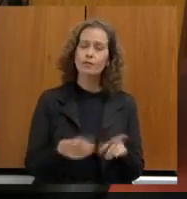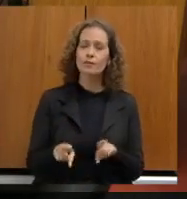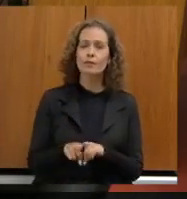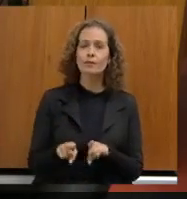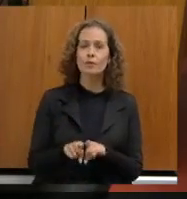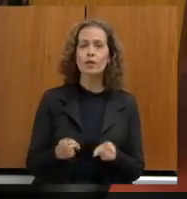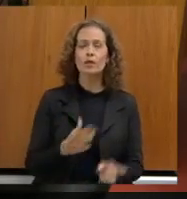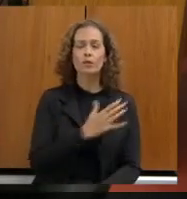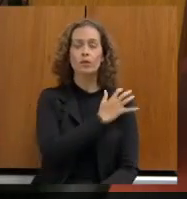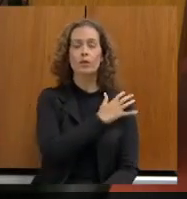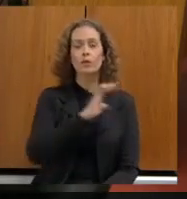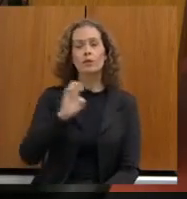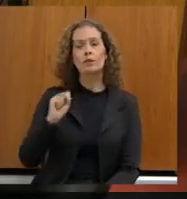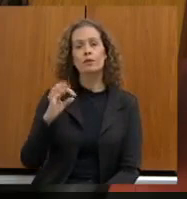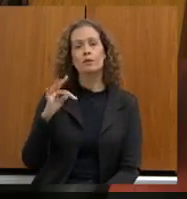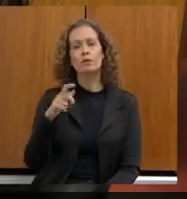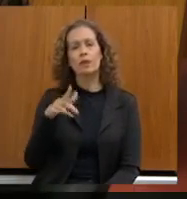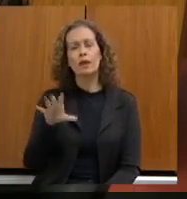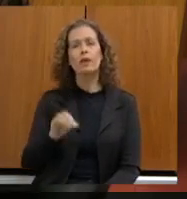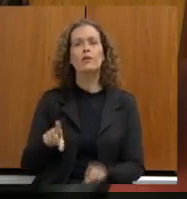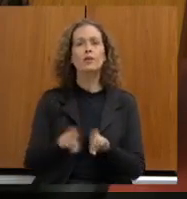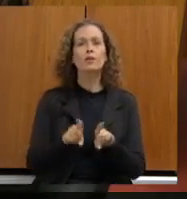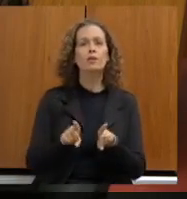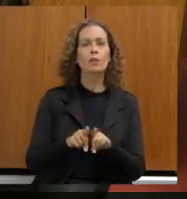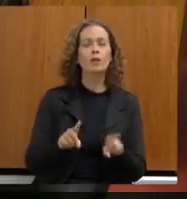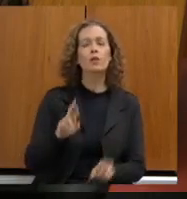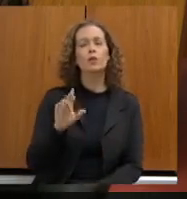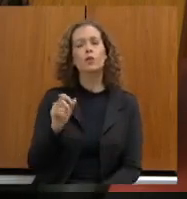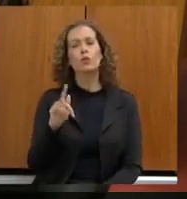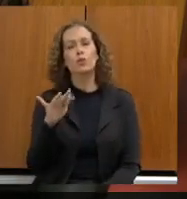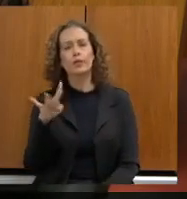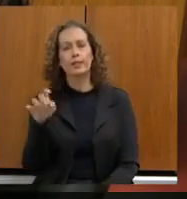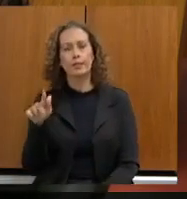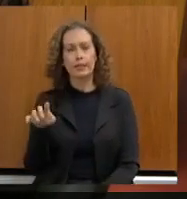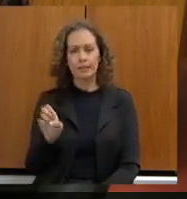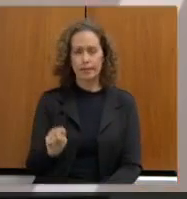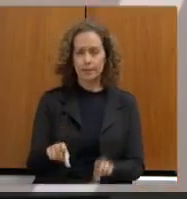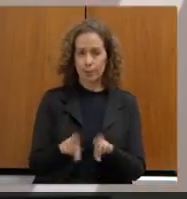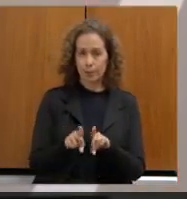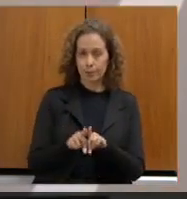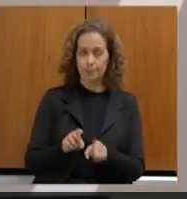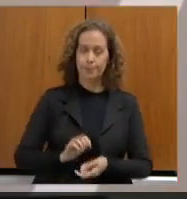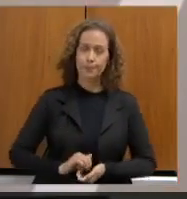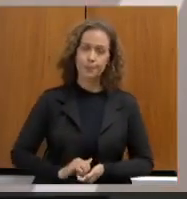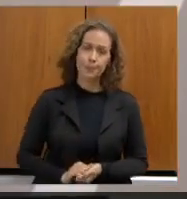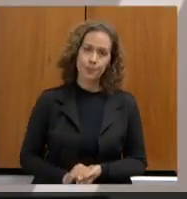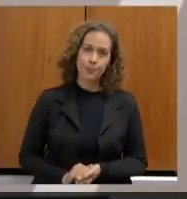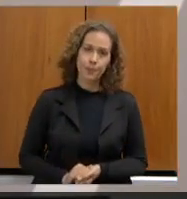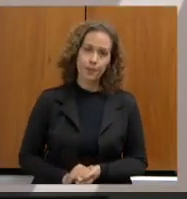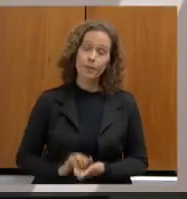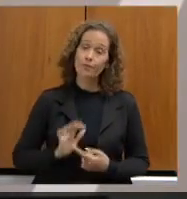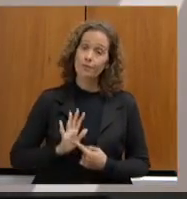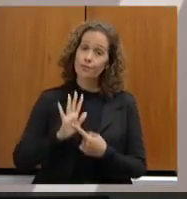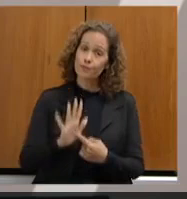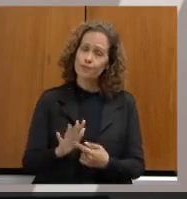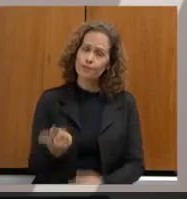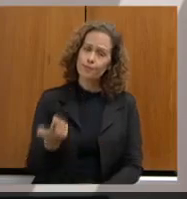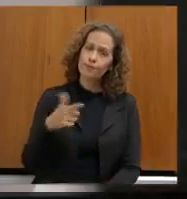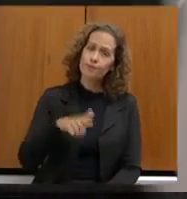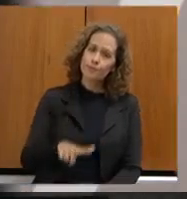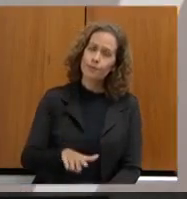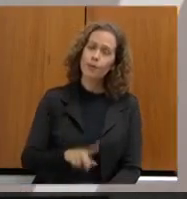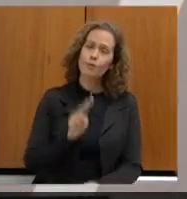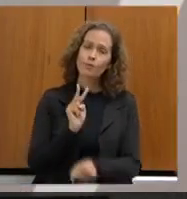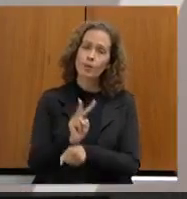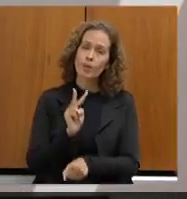Coronel Estevo e Coronel Rodrigues criativa aqui pessoalmente não tava bem vindos aí ele é reforçar a questão do plantão